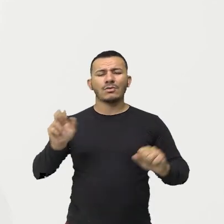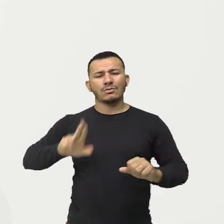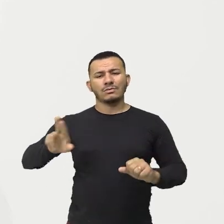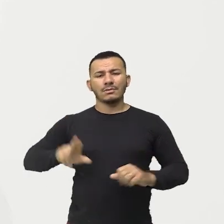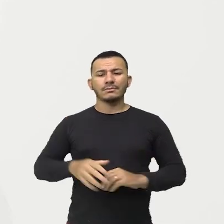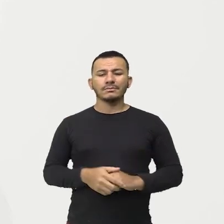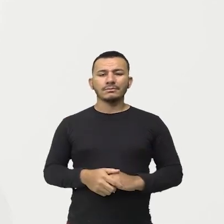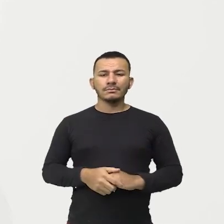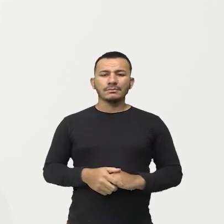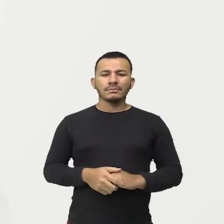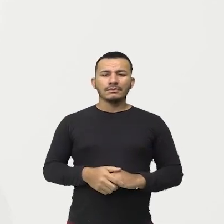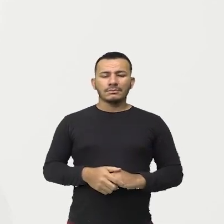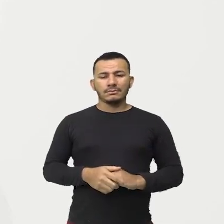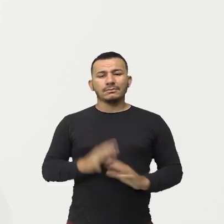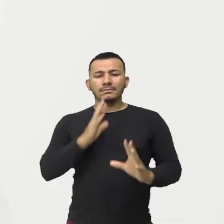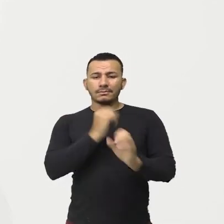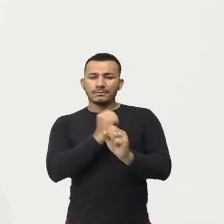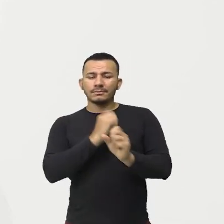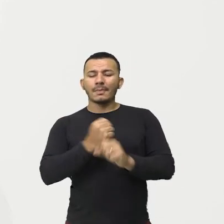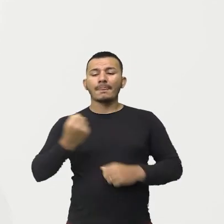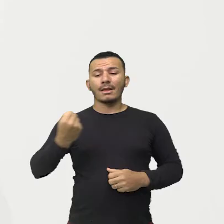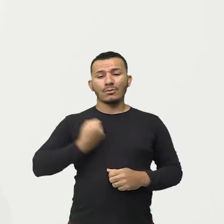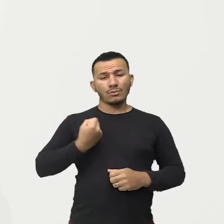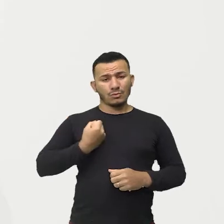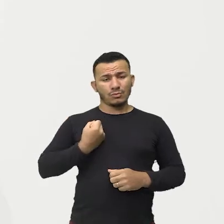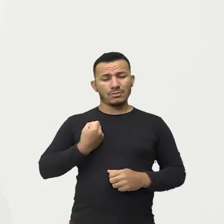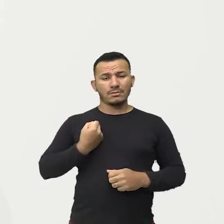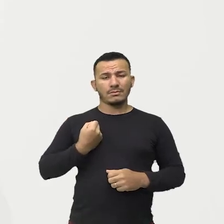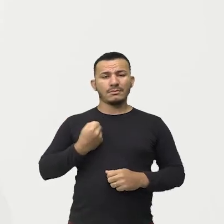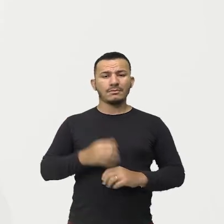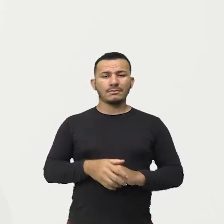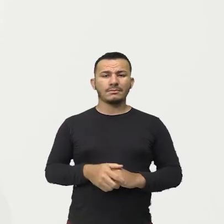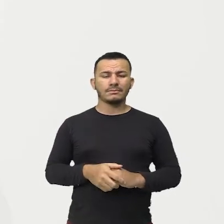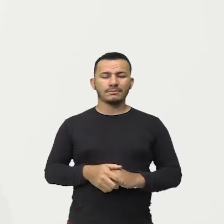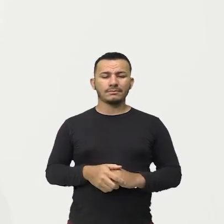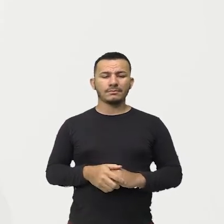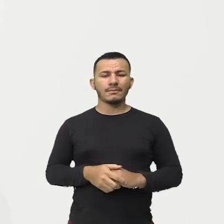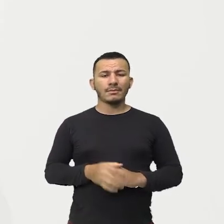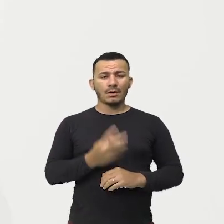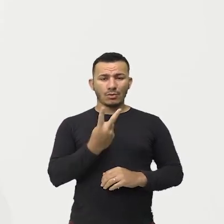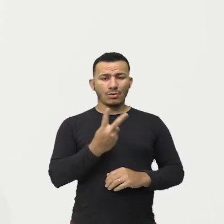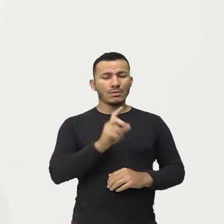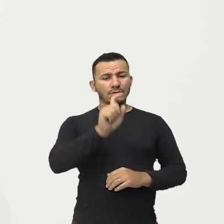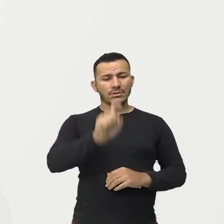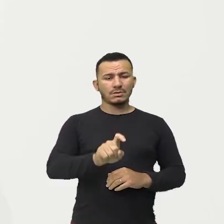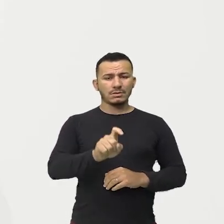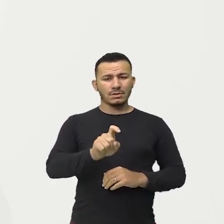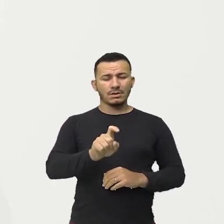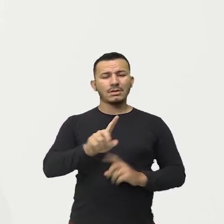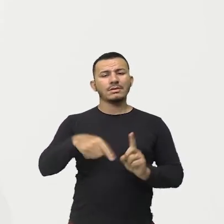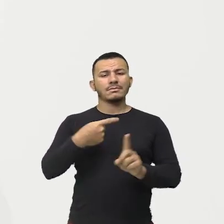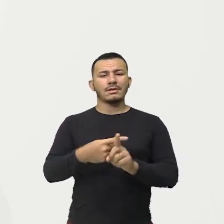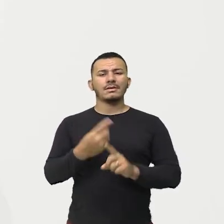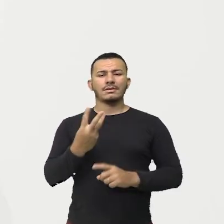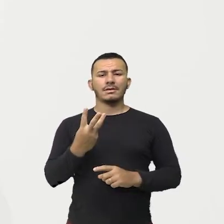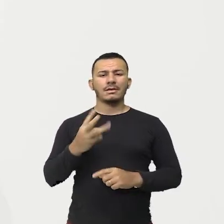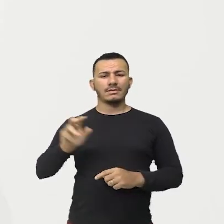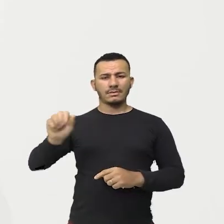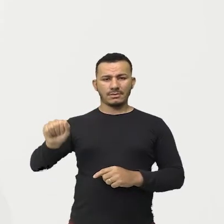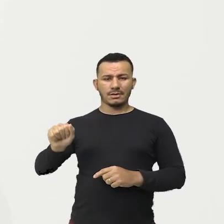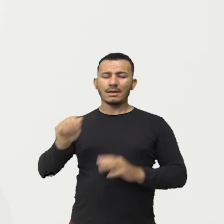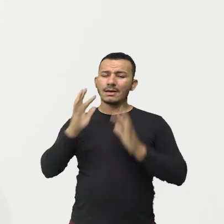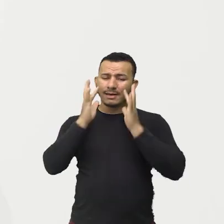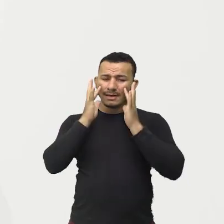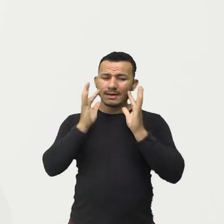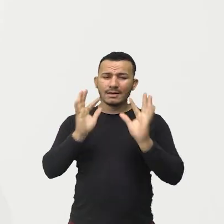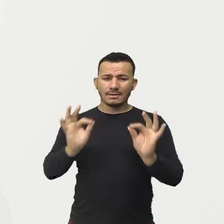nenhum. Mas a gente quer calcular o valor numérico dessa expressão. A expressão é 2x mais 3a. Atenta